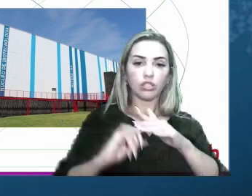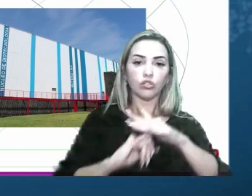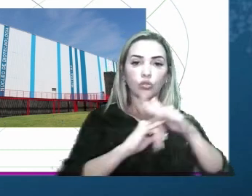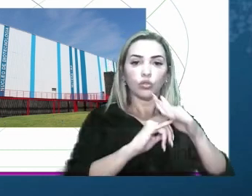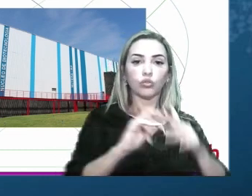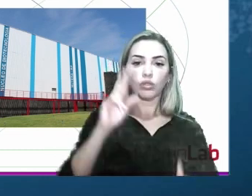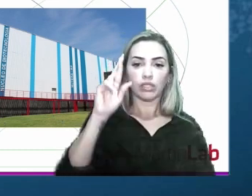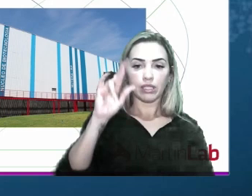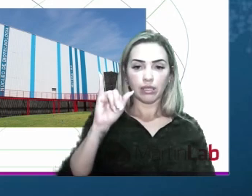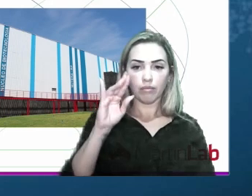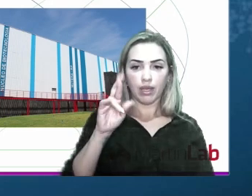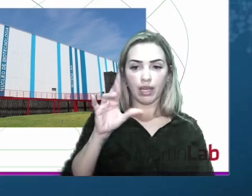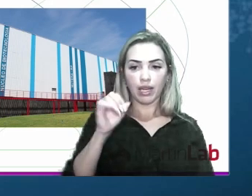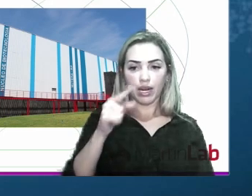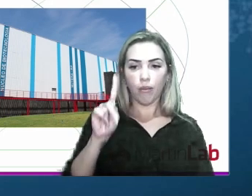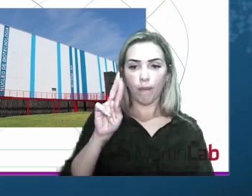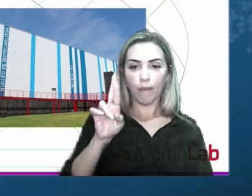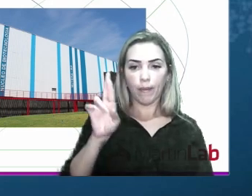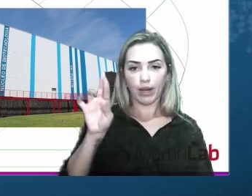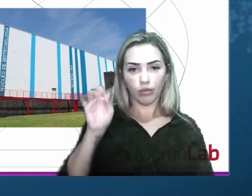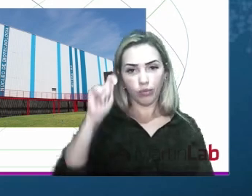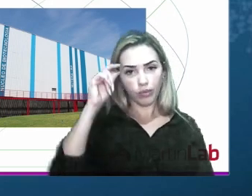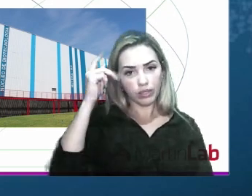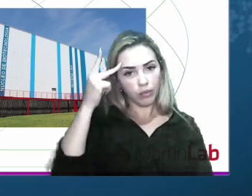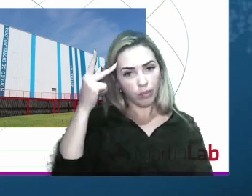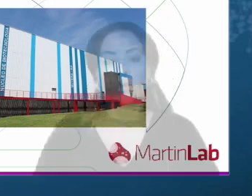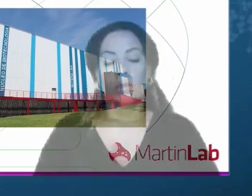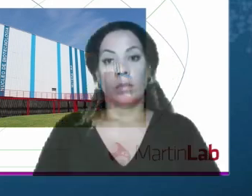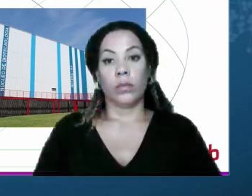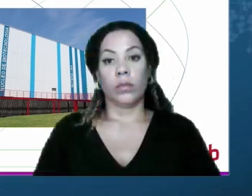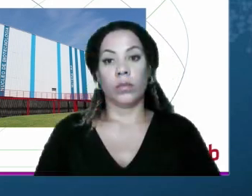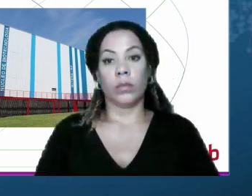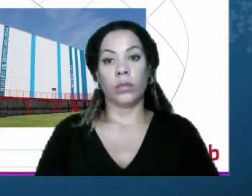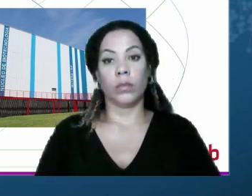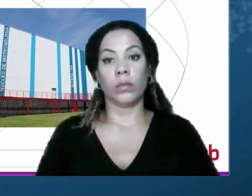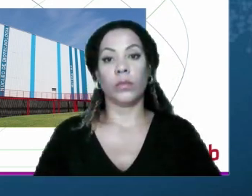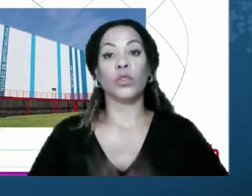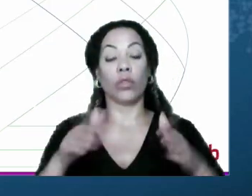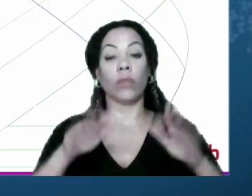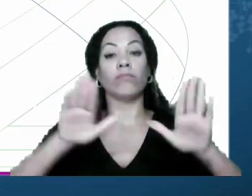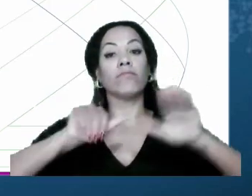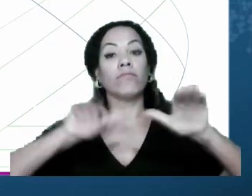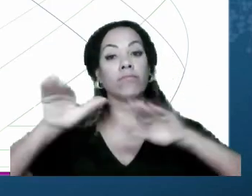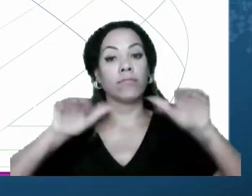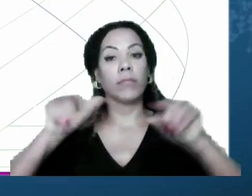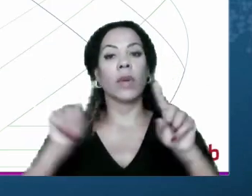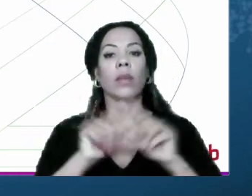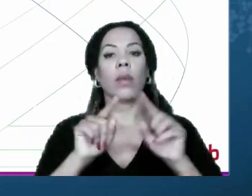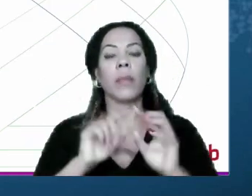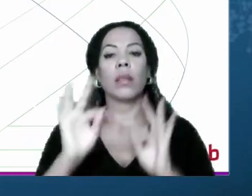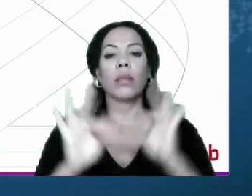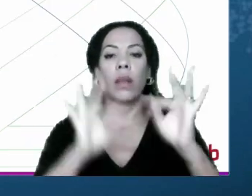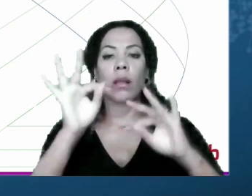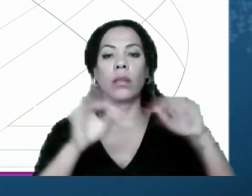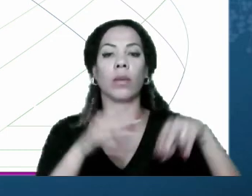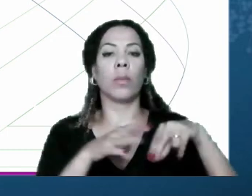Ribeirão Preto, que já está recrutando e tratando pacientes.